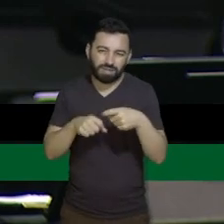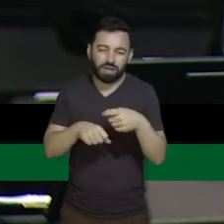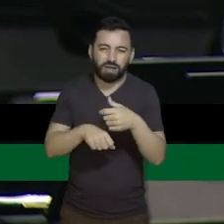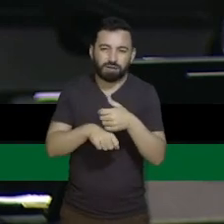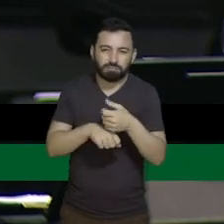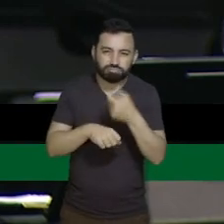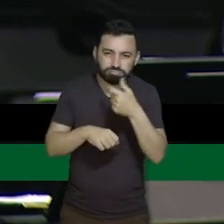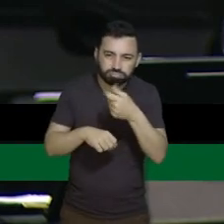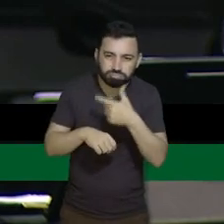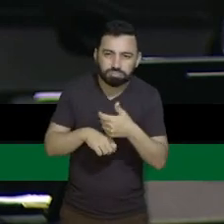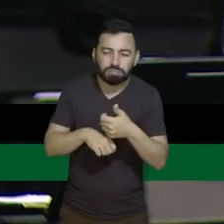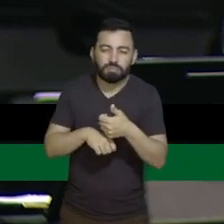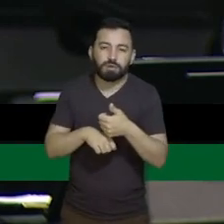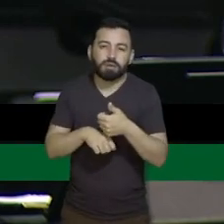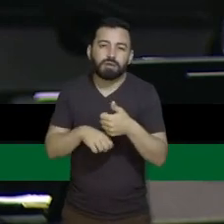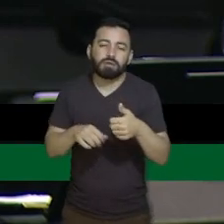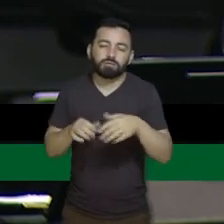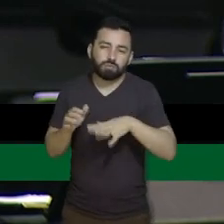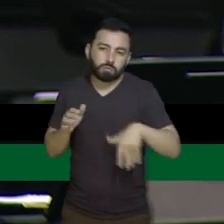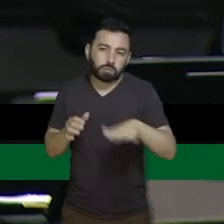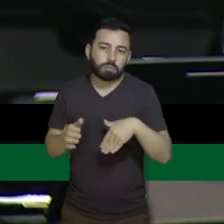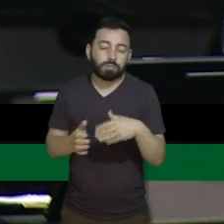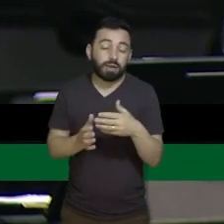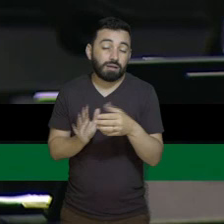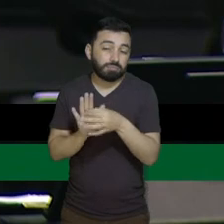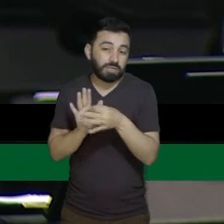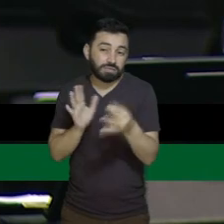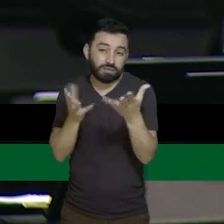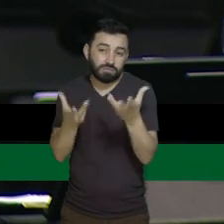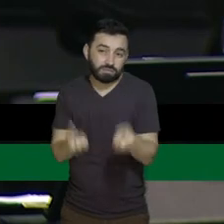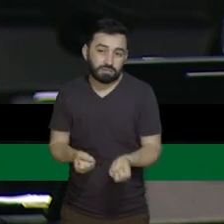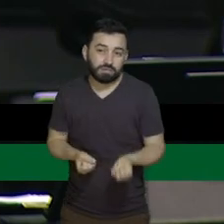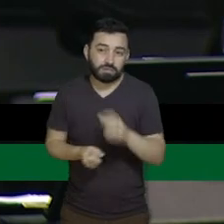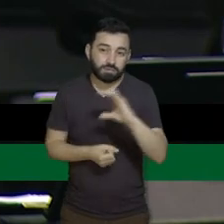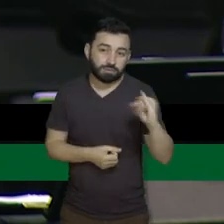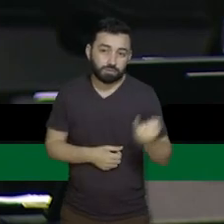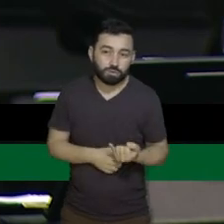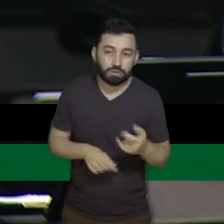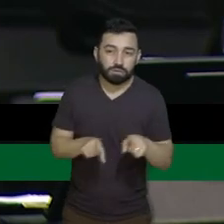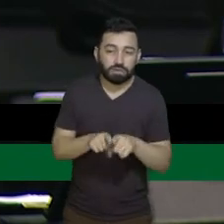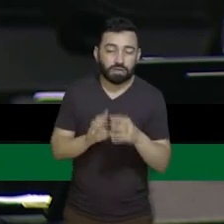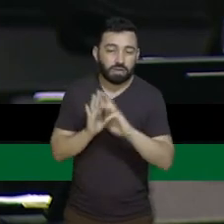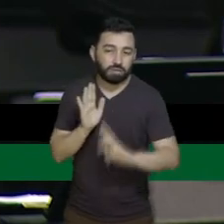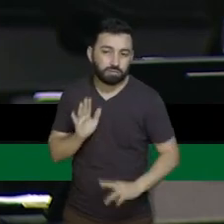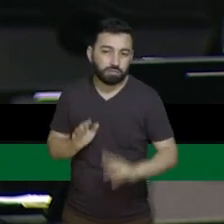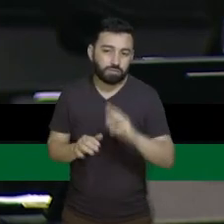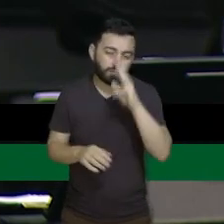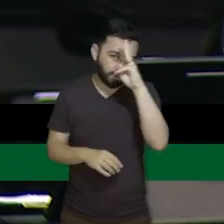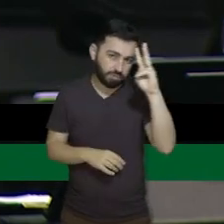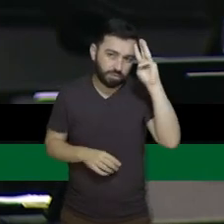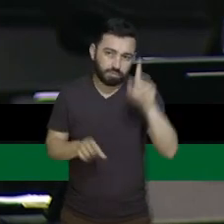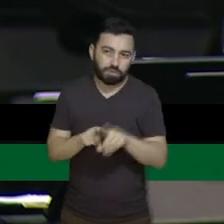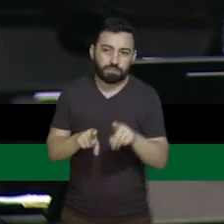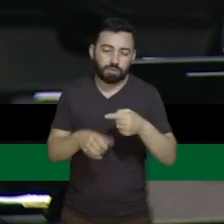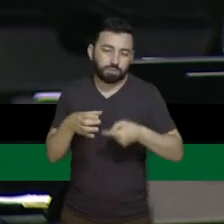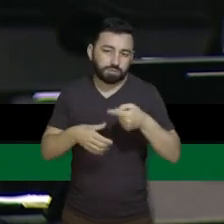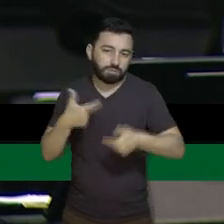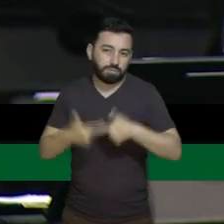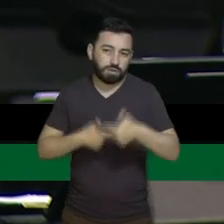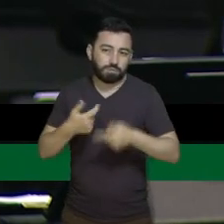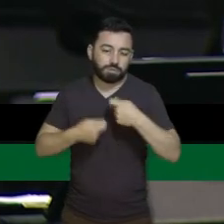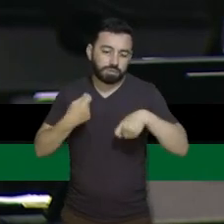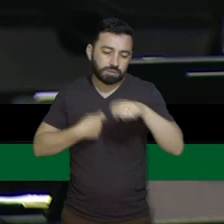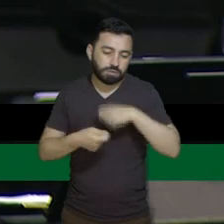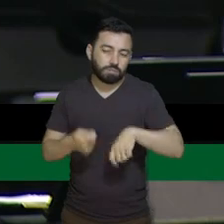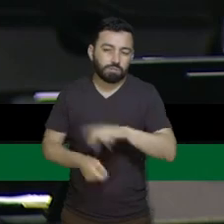da outras providências. Pareceres favoráveis das comissões de Constituição e Justiça, relator deputado Vonney Weber. Comissão de Trabalho, Administração e Serviço